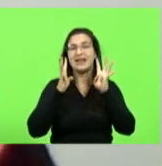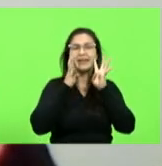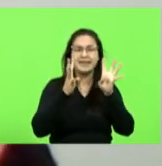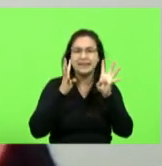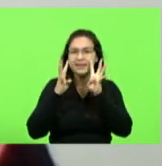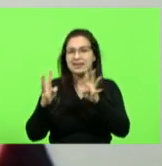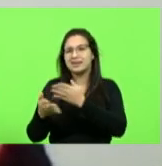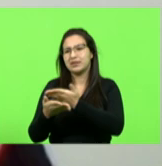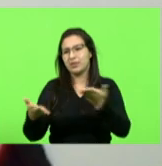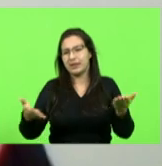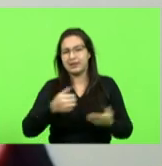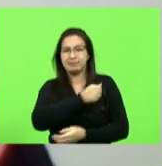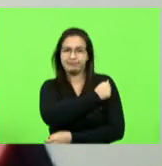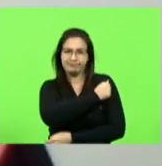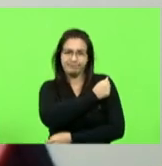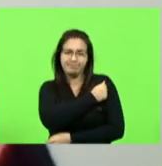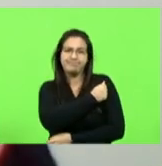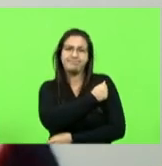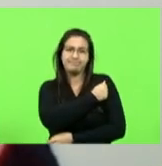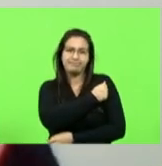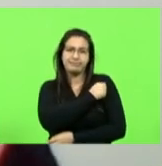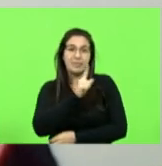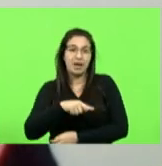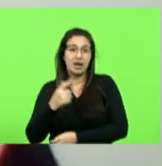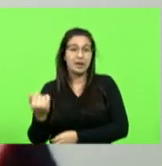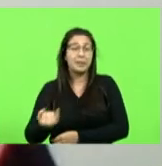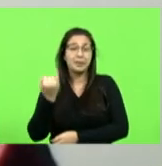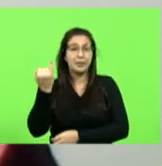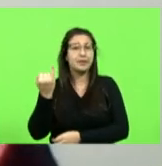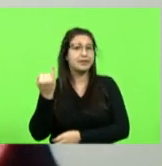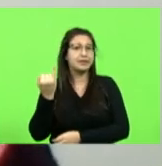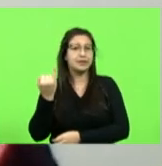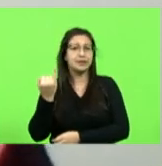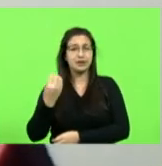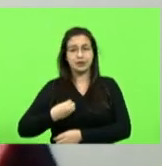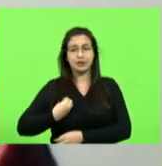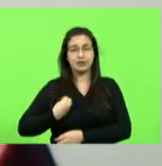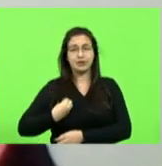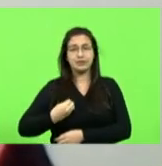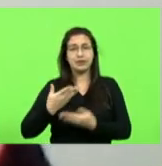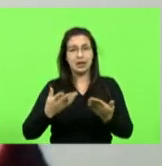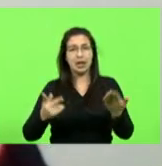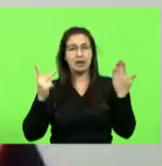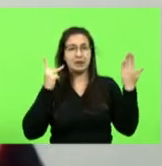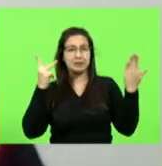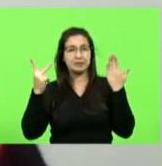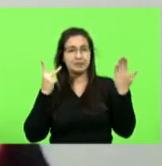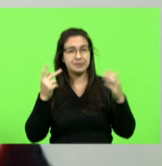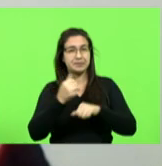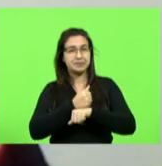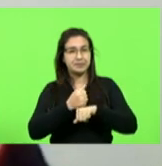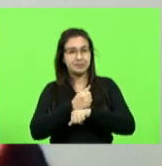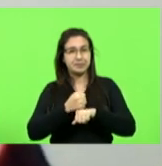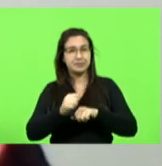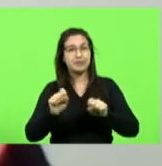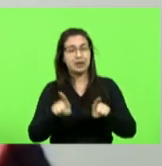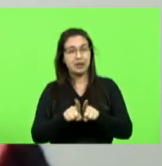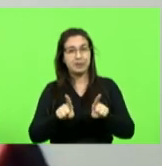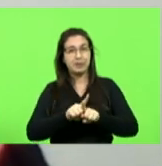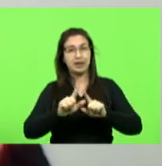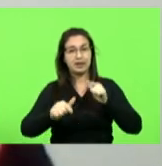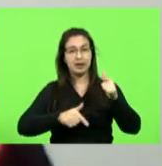nossos estudantes. Isso torna essencial a presença dos profissionais de psicologia e serviço social